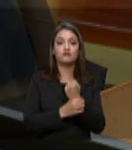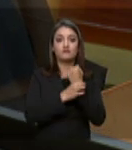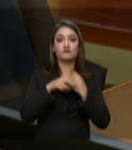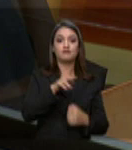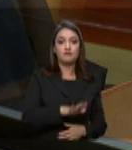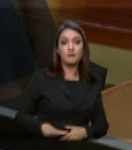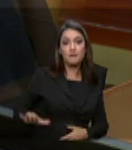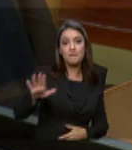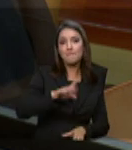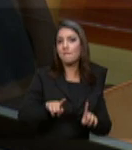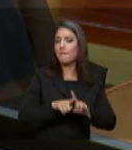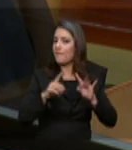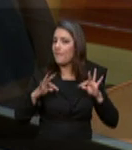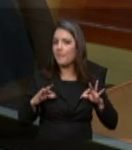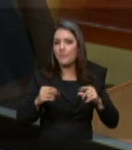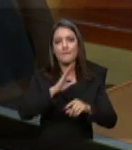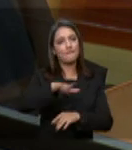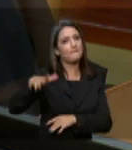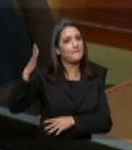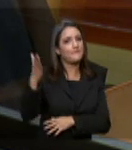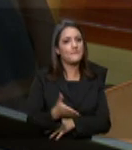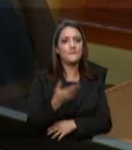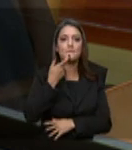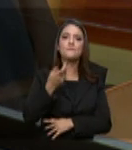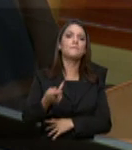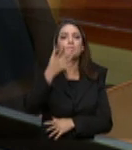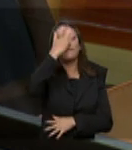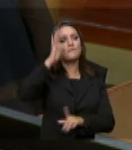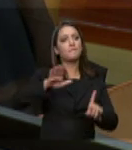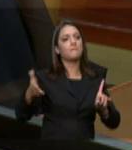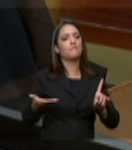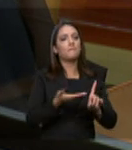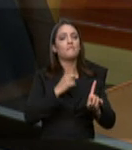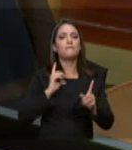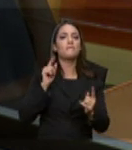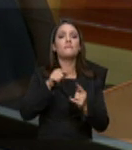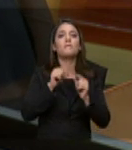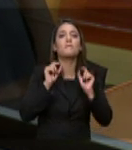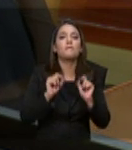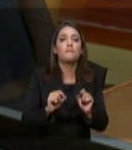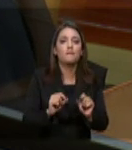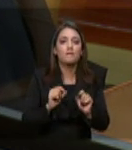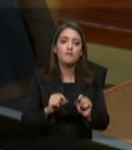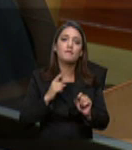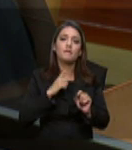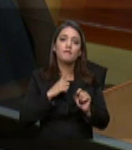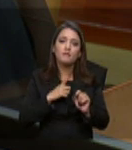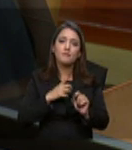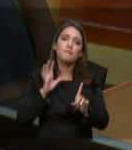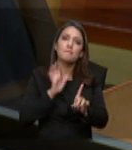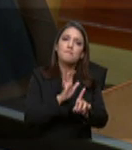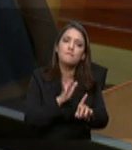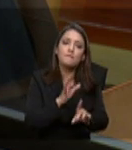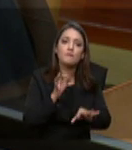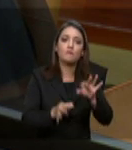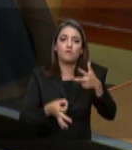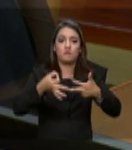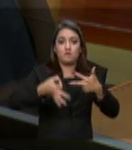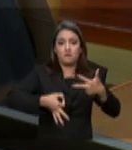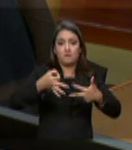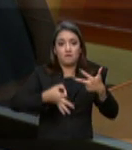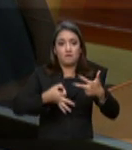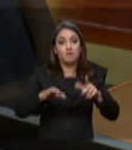Segurança Nacional totalmente revogada sob o argumento de que o acusado para entender o apenas posso utilizar o poder judiciário mediante isso